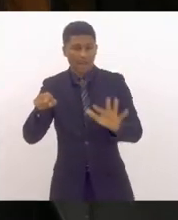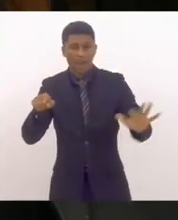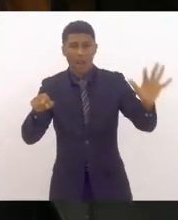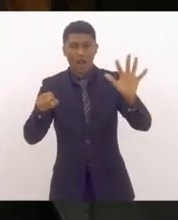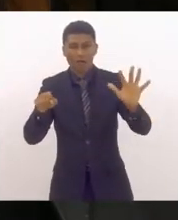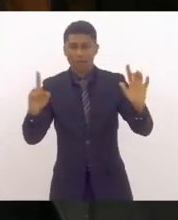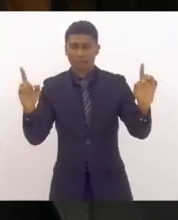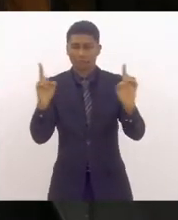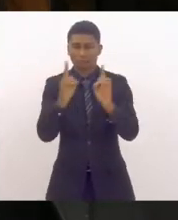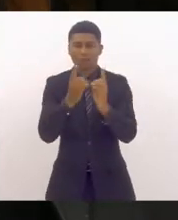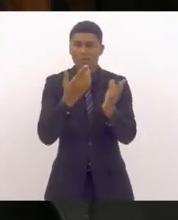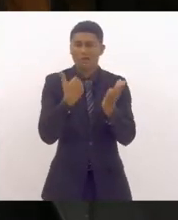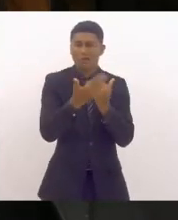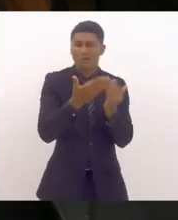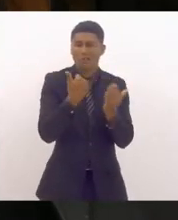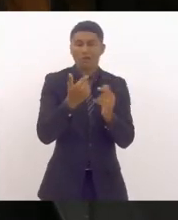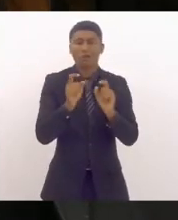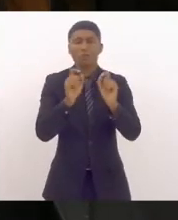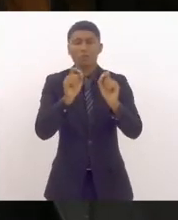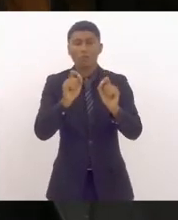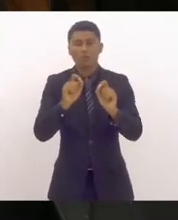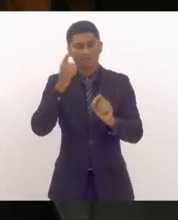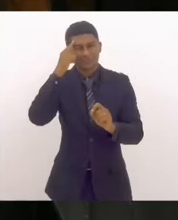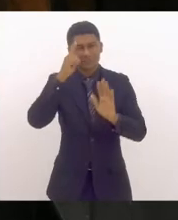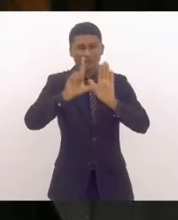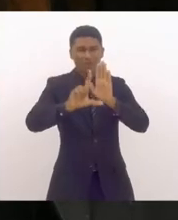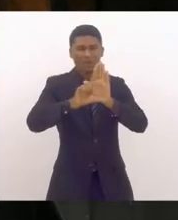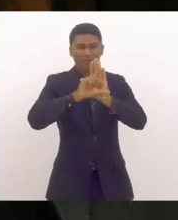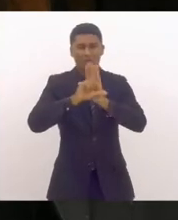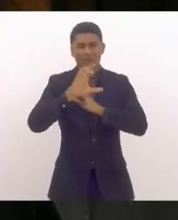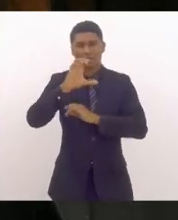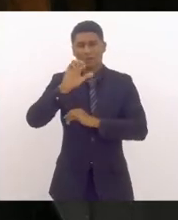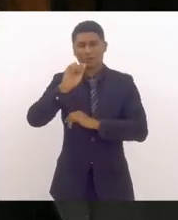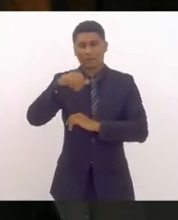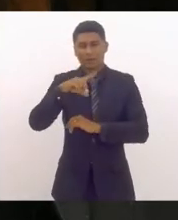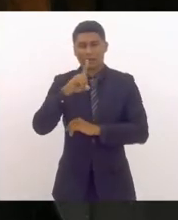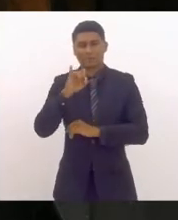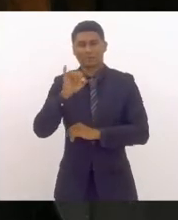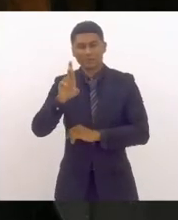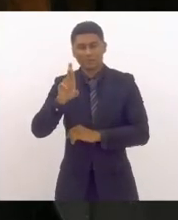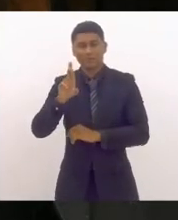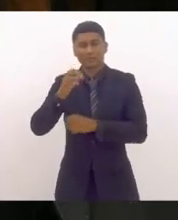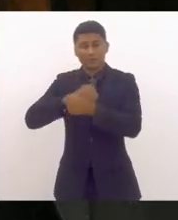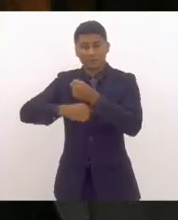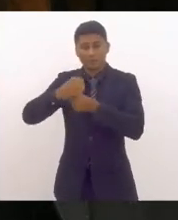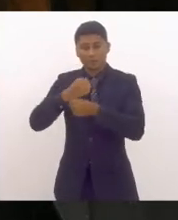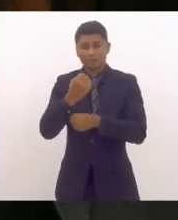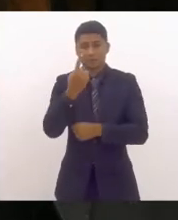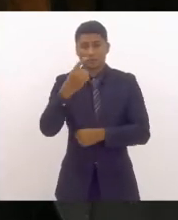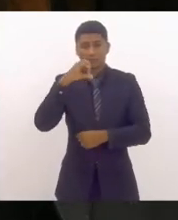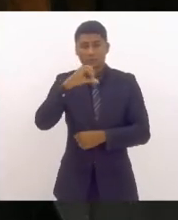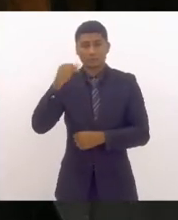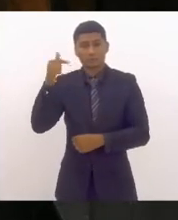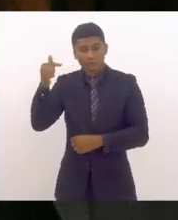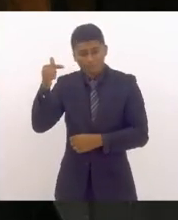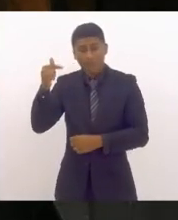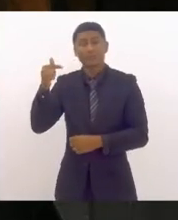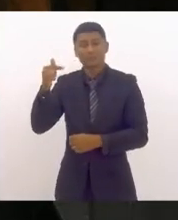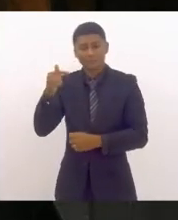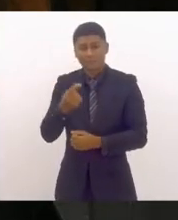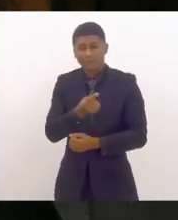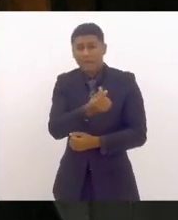as compensação da lei kandir o estado tinha perdas acumuladas desde 97 cerca de 60 milhões de